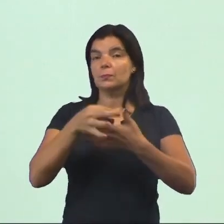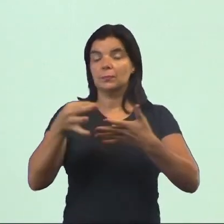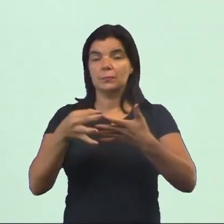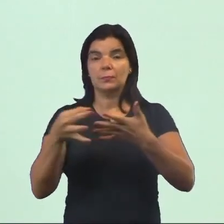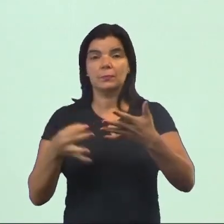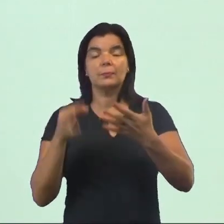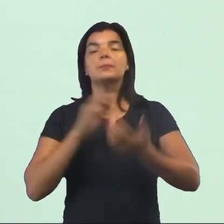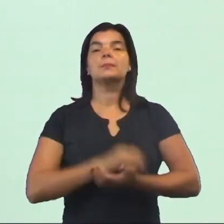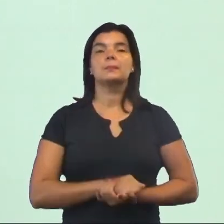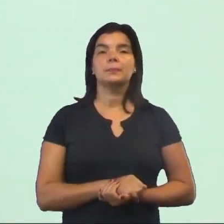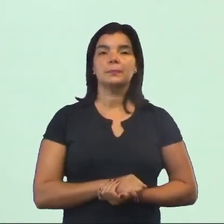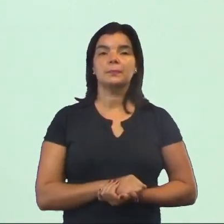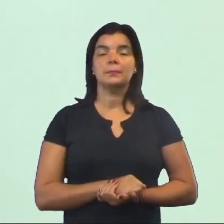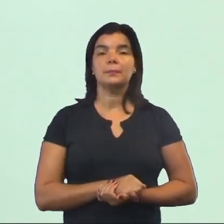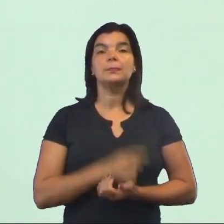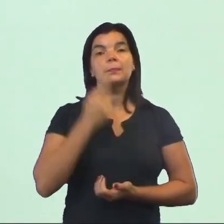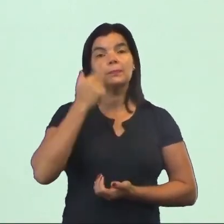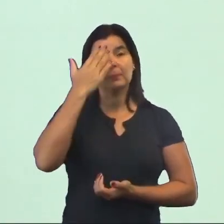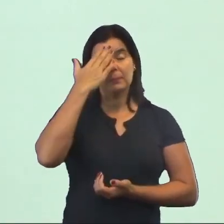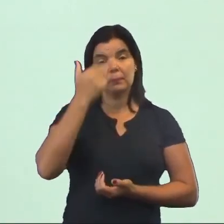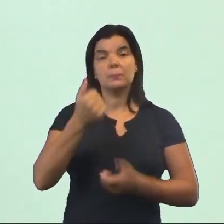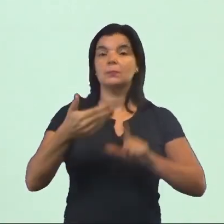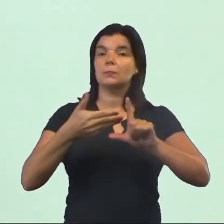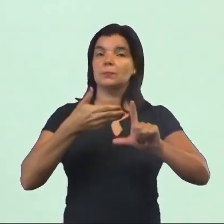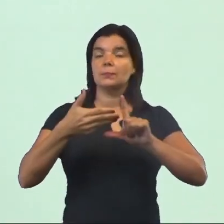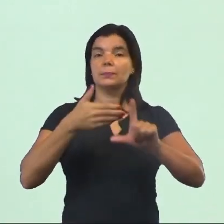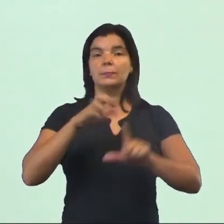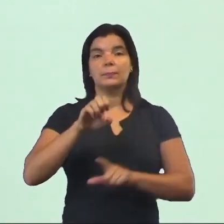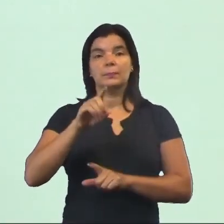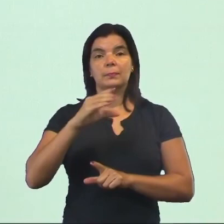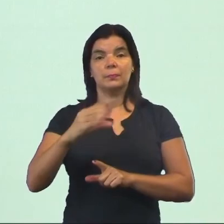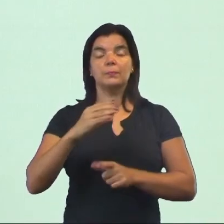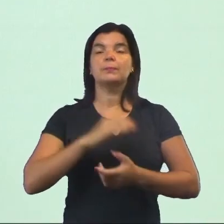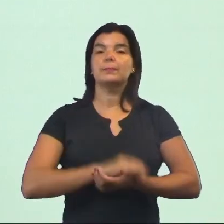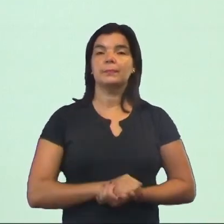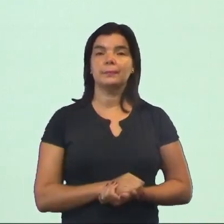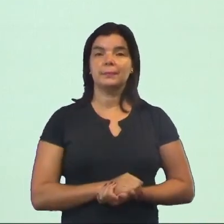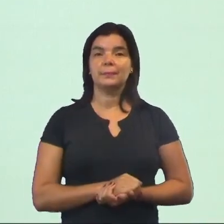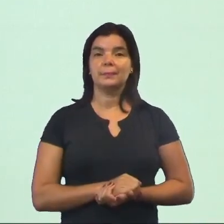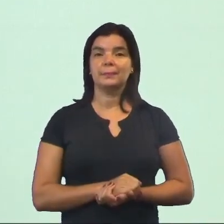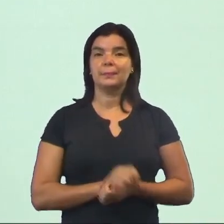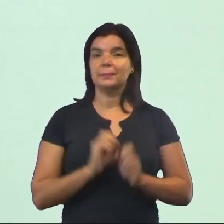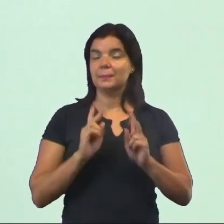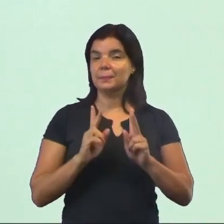time expressions. E para saber mais, acessem a plataforma